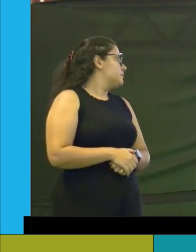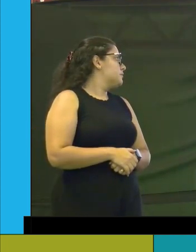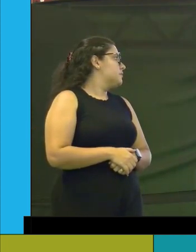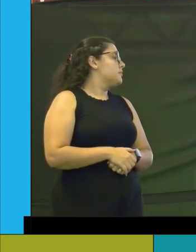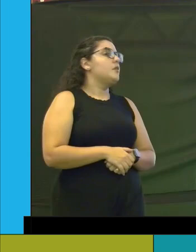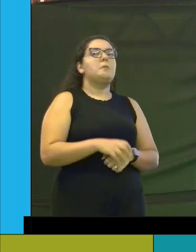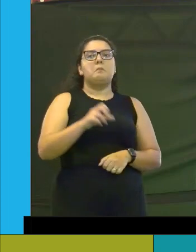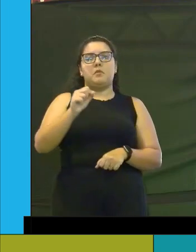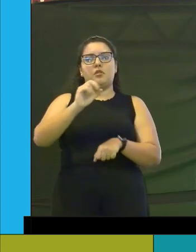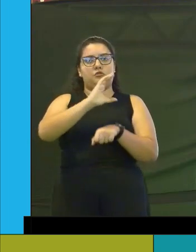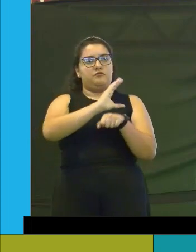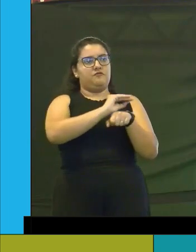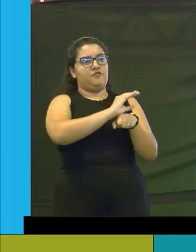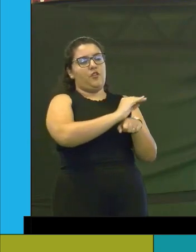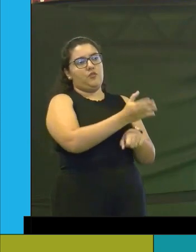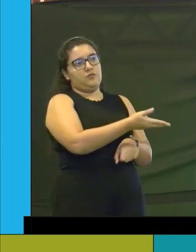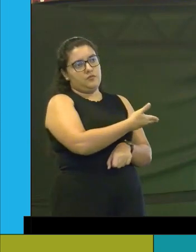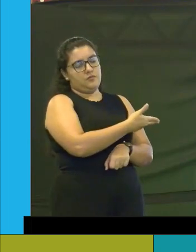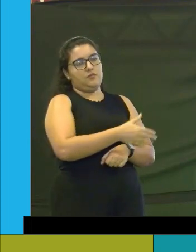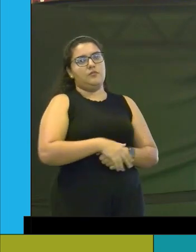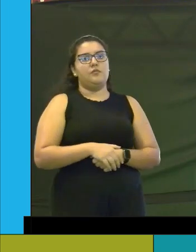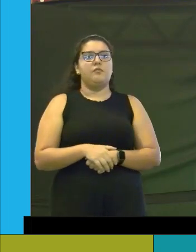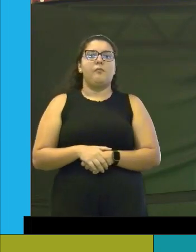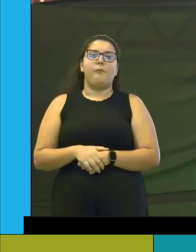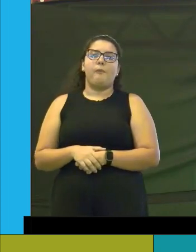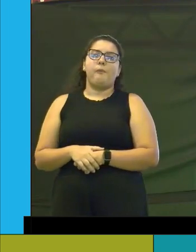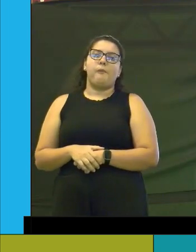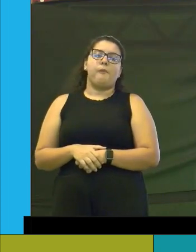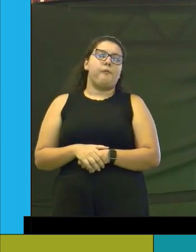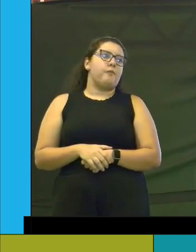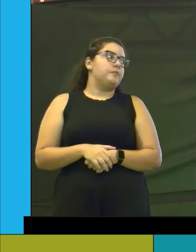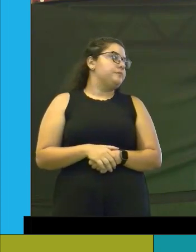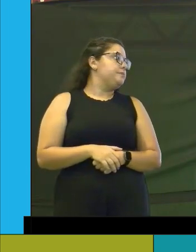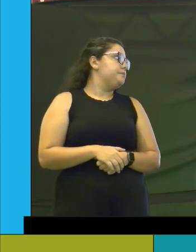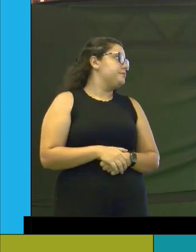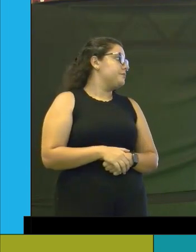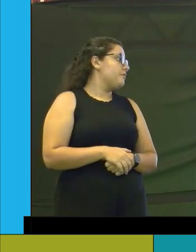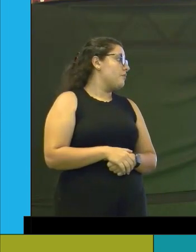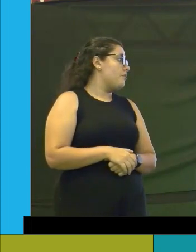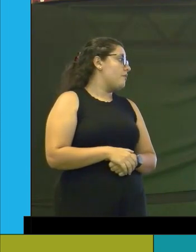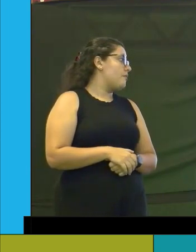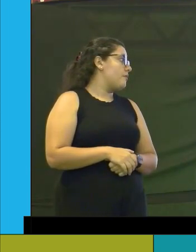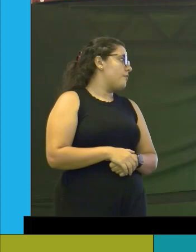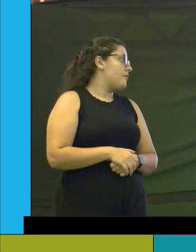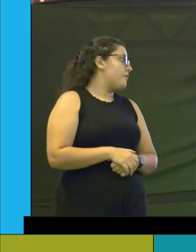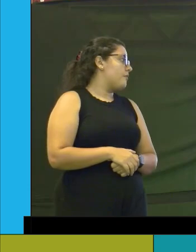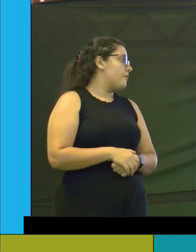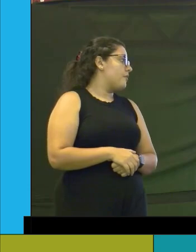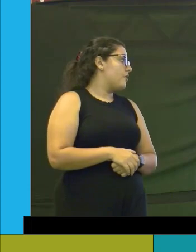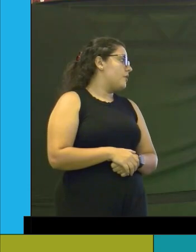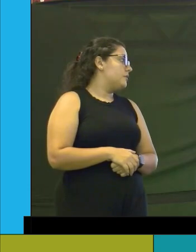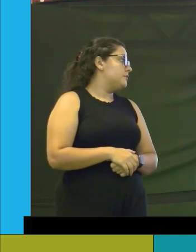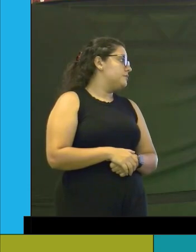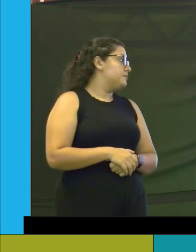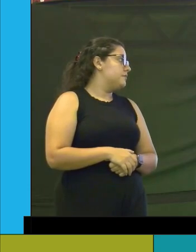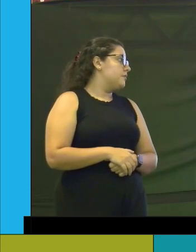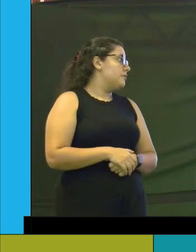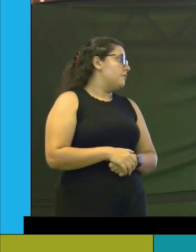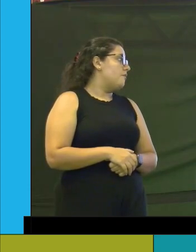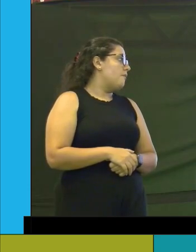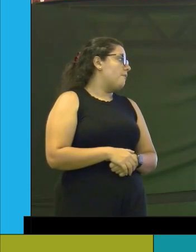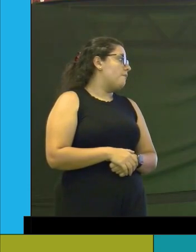quiser registrar isso aqui, depois eu vou passar para o coordenador de vocês, esse slide aqui. Deixa eu sair para não queimar a